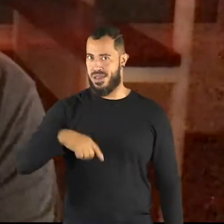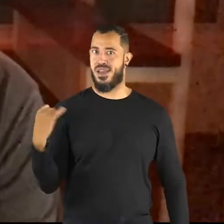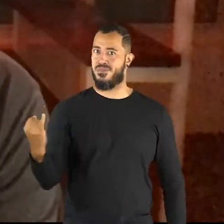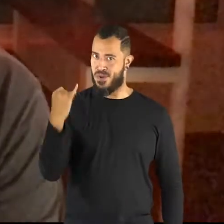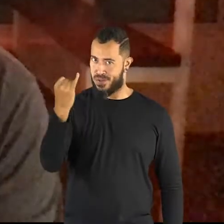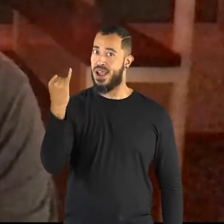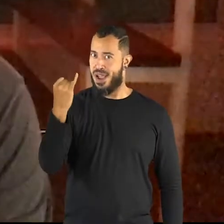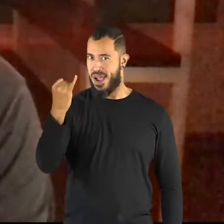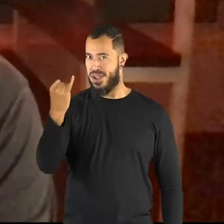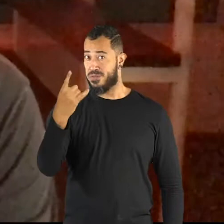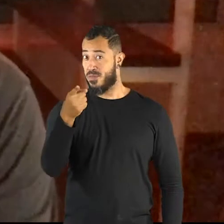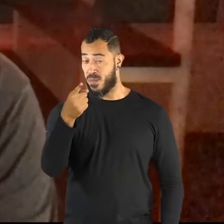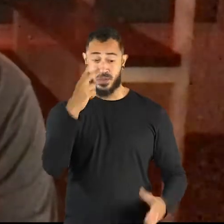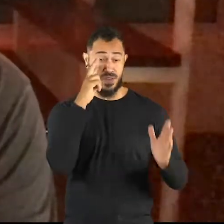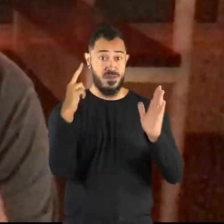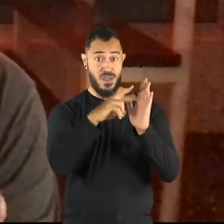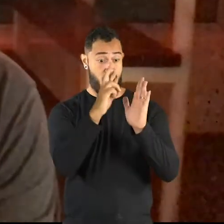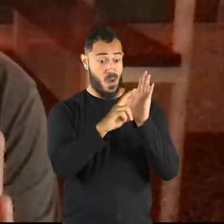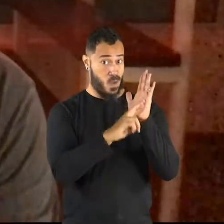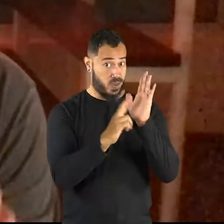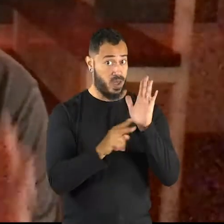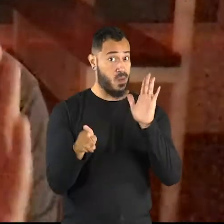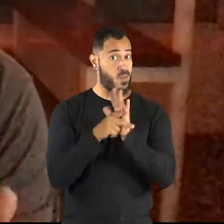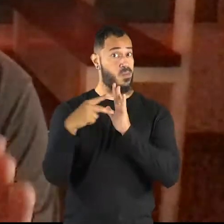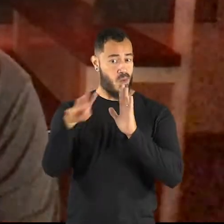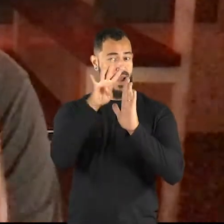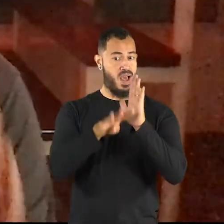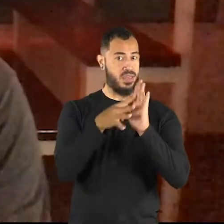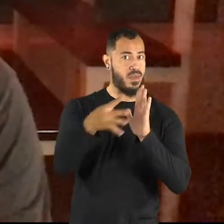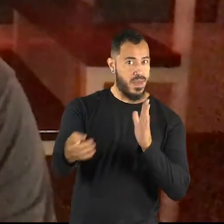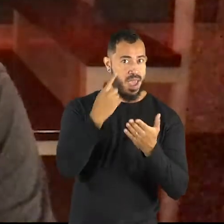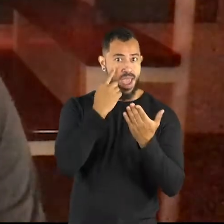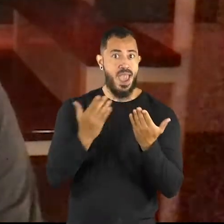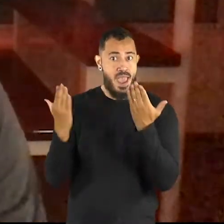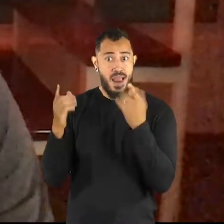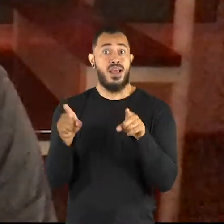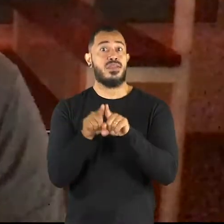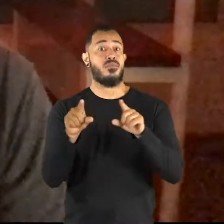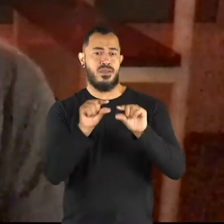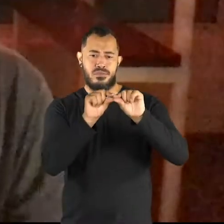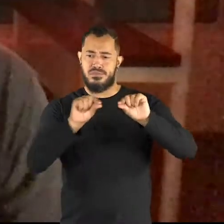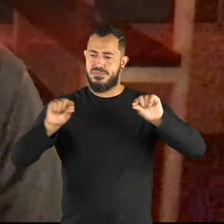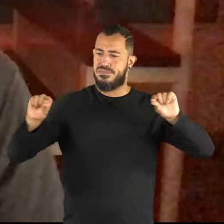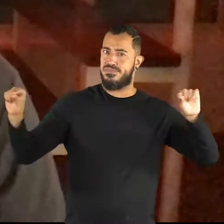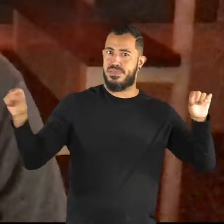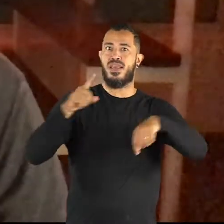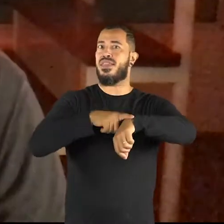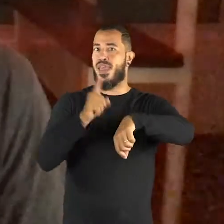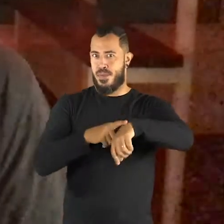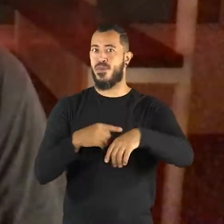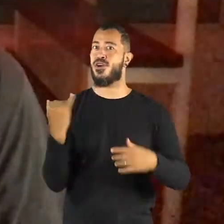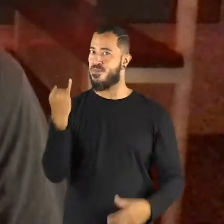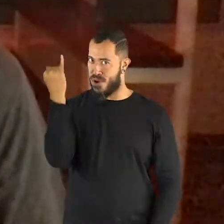uma olhada tanto no roteiro, que essa tabela que eu crio, e também nessa linha do tempo, que são 2 elementos muito